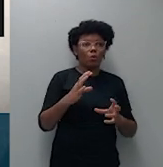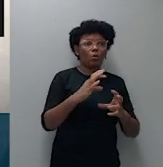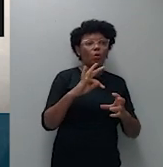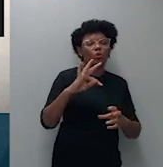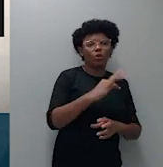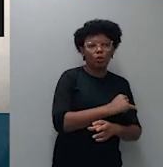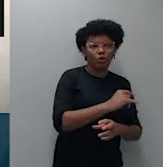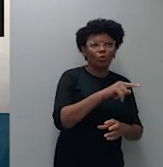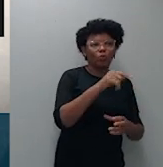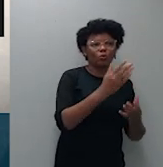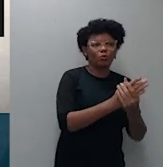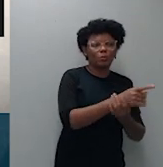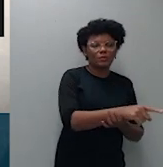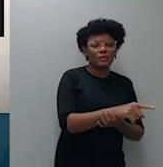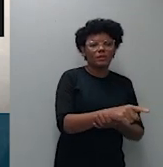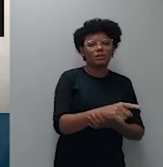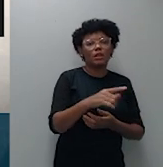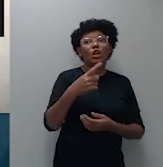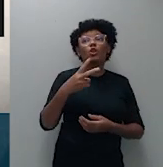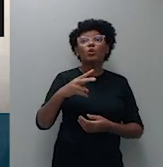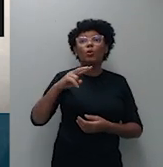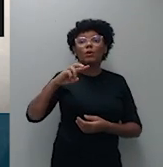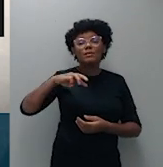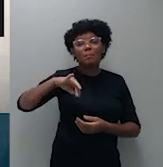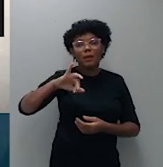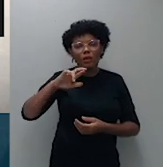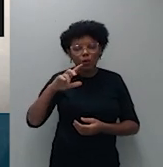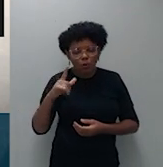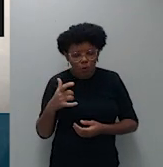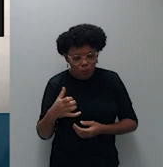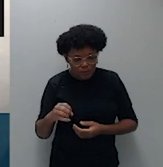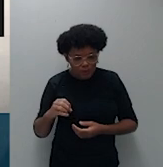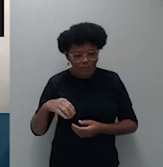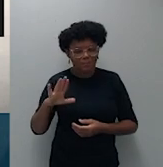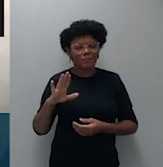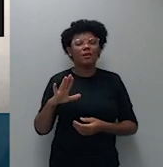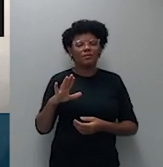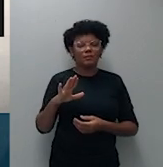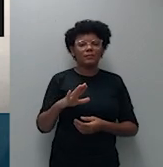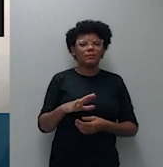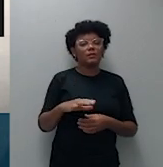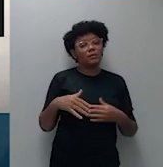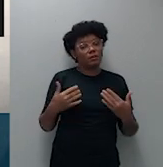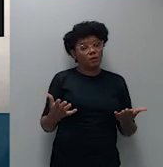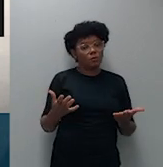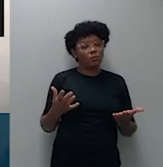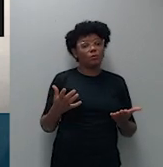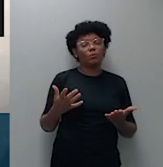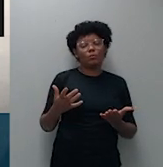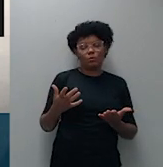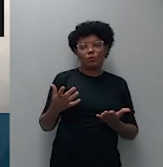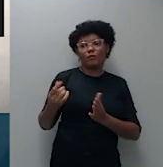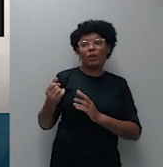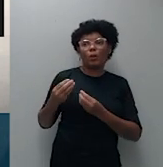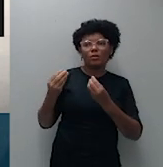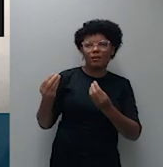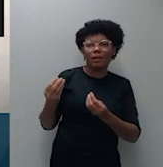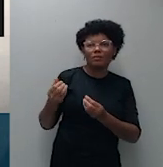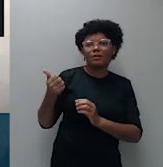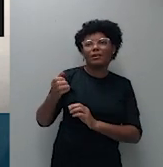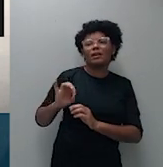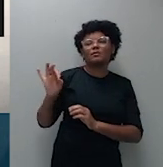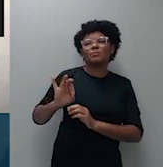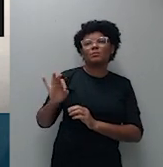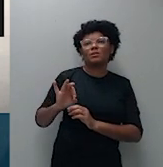o qual por sua vez é de 2247707 logo foram